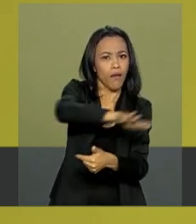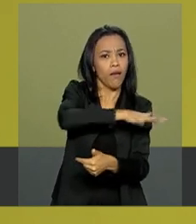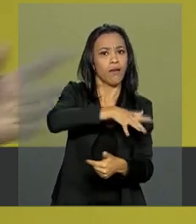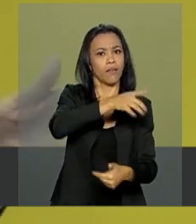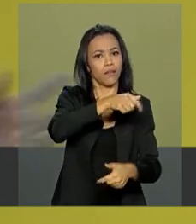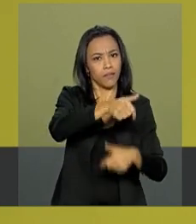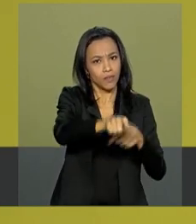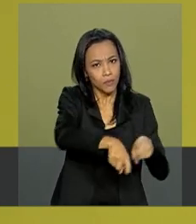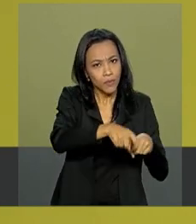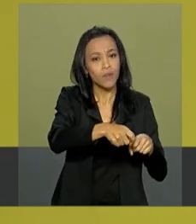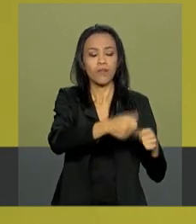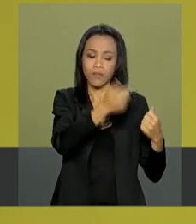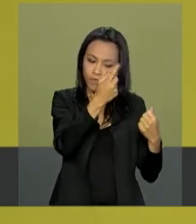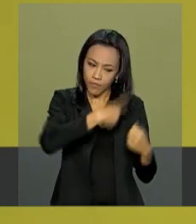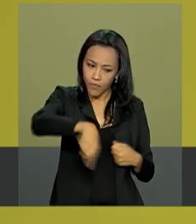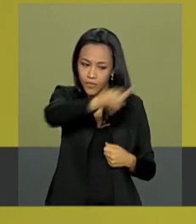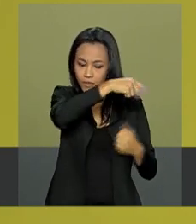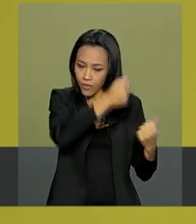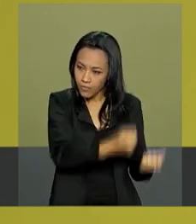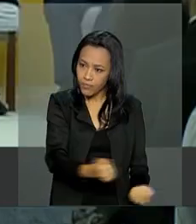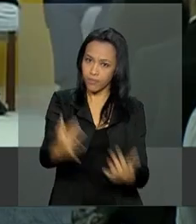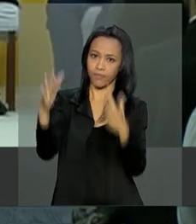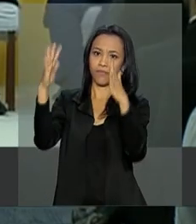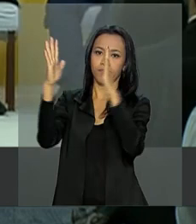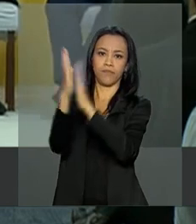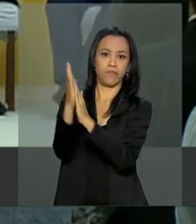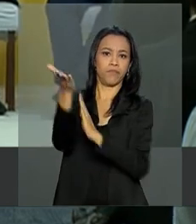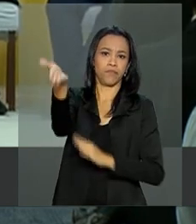acho que todos aplaudirão vocês com muito entusiasmo.